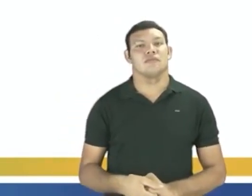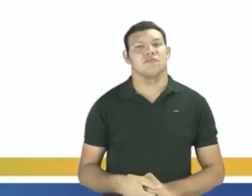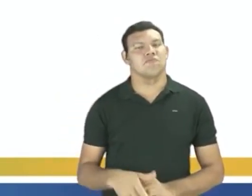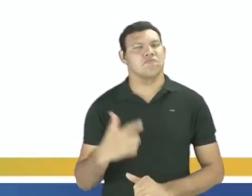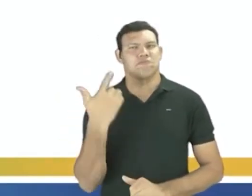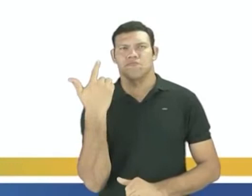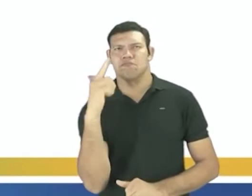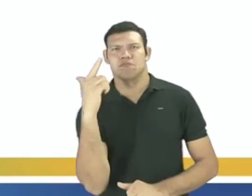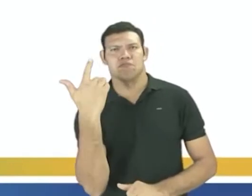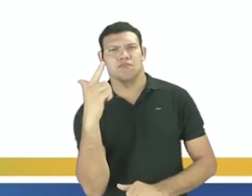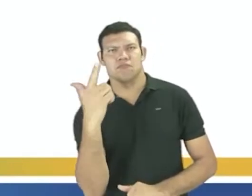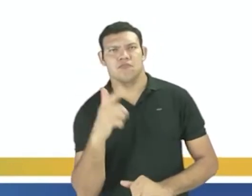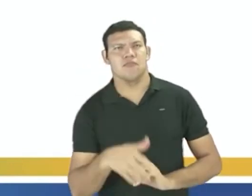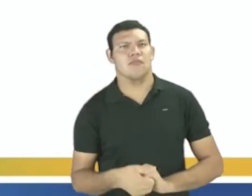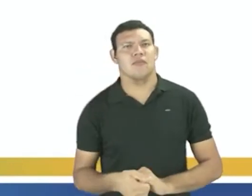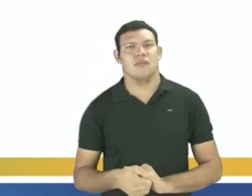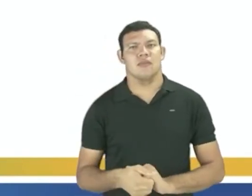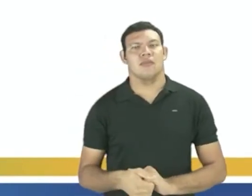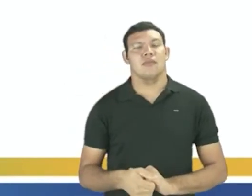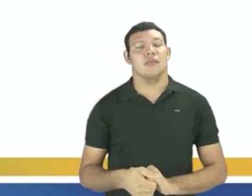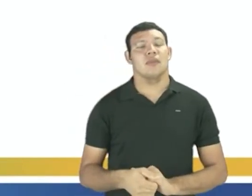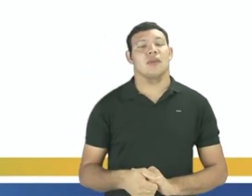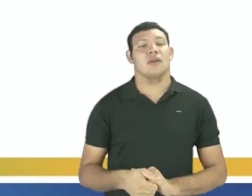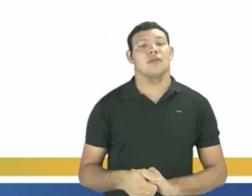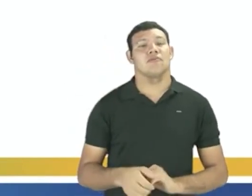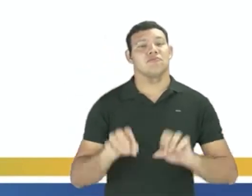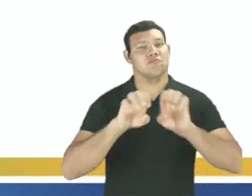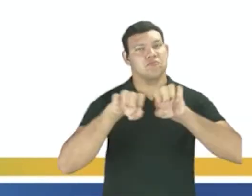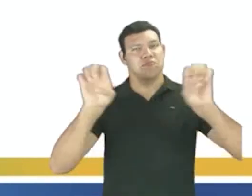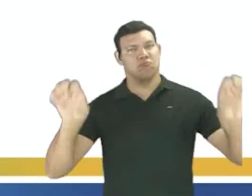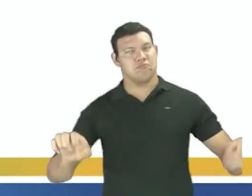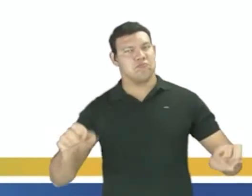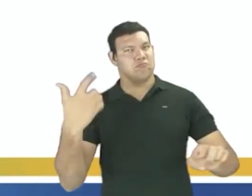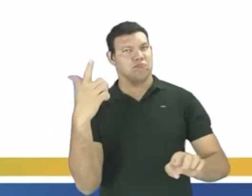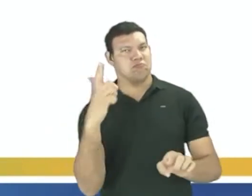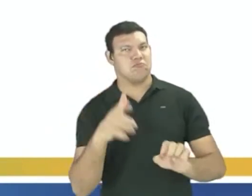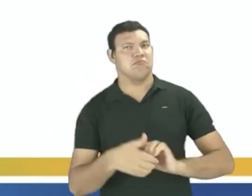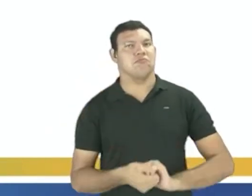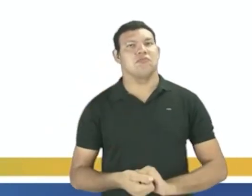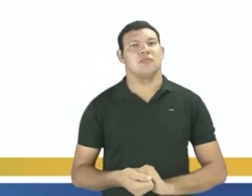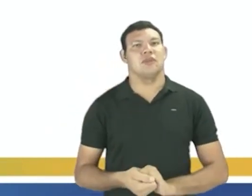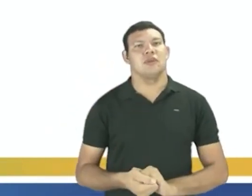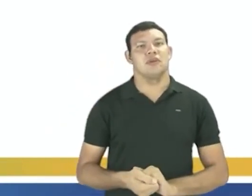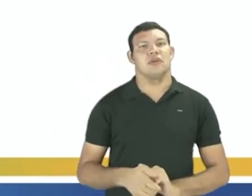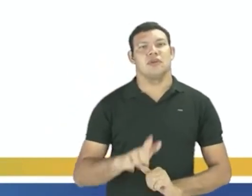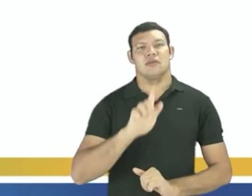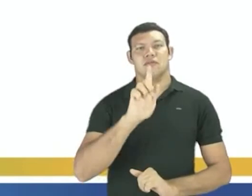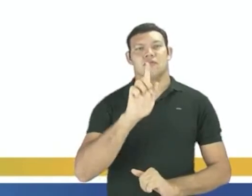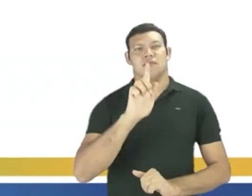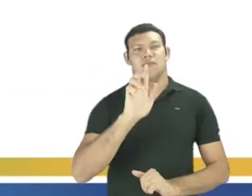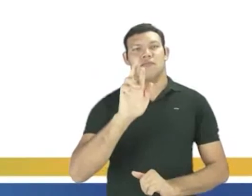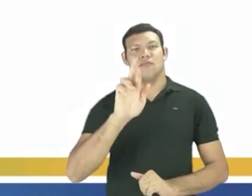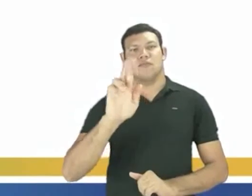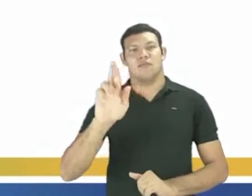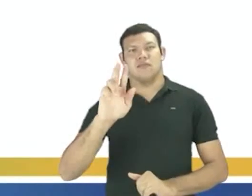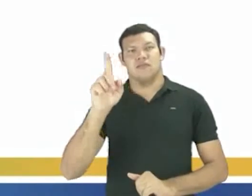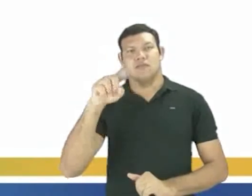aparece a parte literal dessa equação. Então, nesse caso, ela é grau 0.